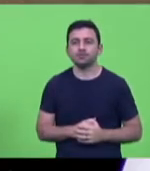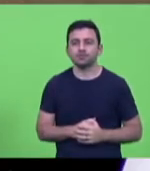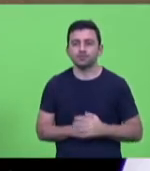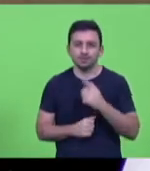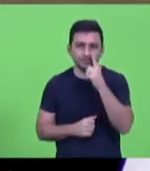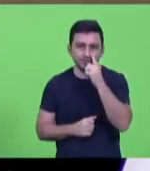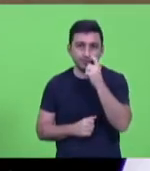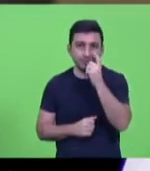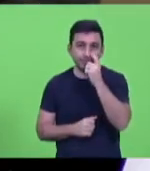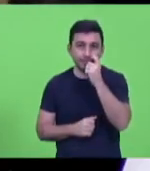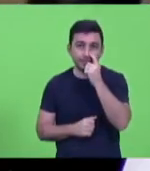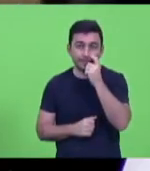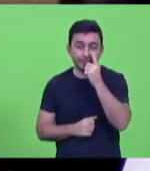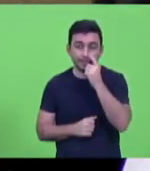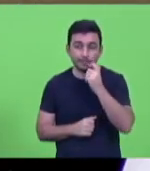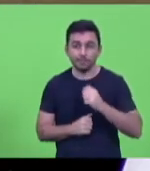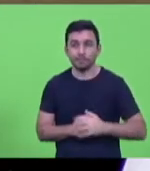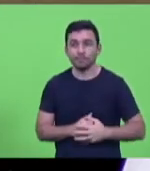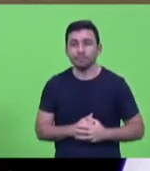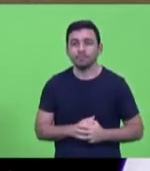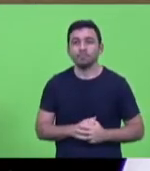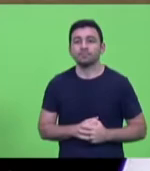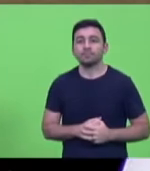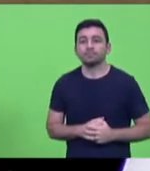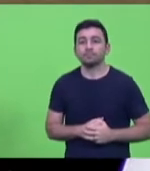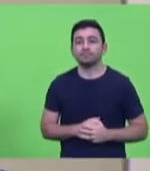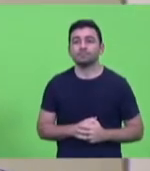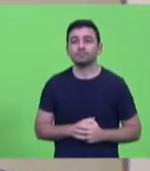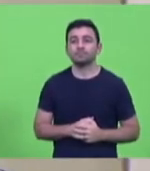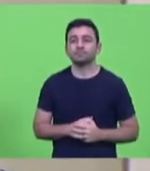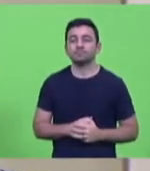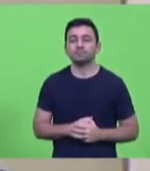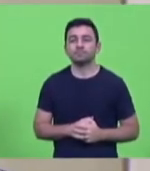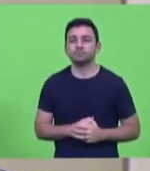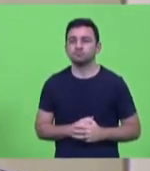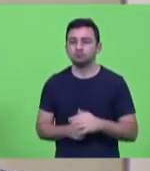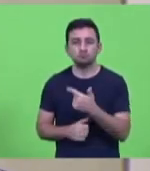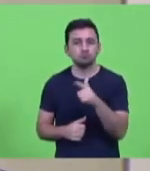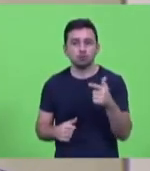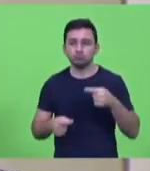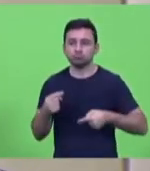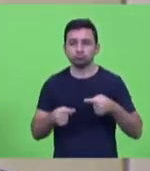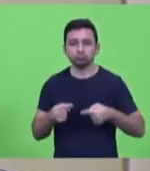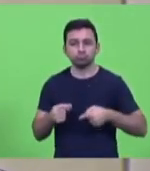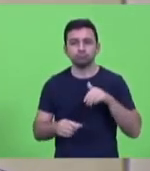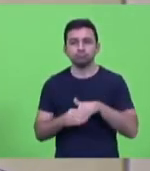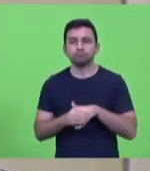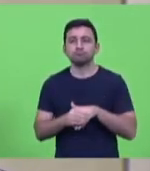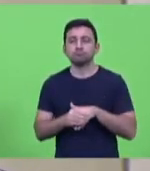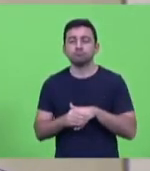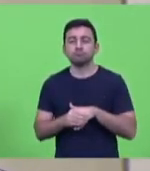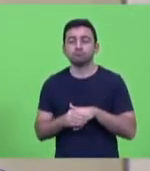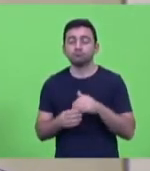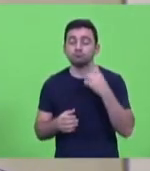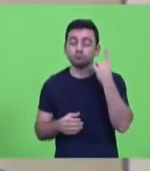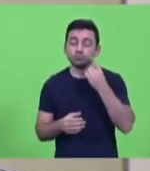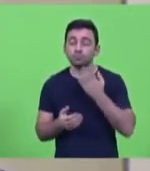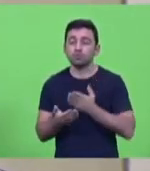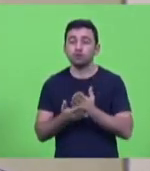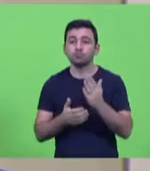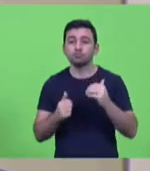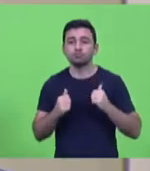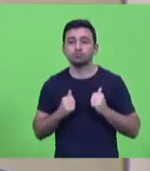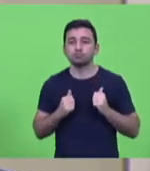Obrigado. Satisfeito, senhor presidente. Obrigado, não, deputado Marcelinho. Não havendo mais quem queira discutir, em votação, deputados que aprovam, permaneçam como se